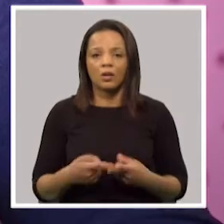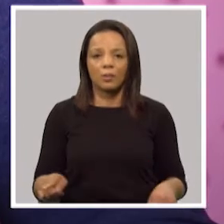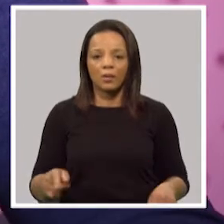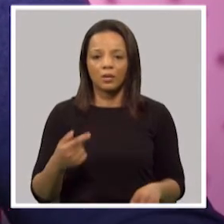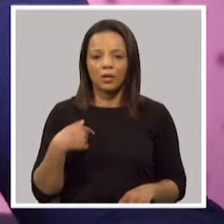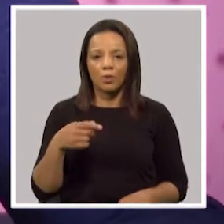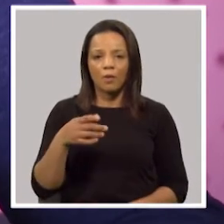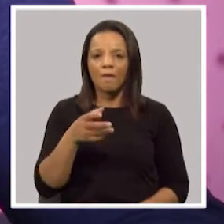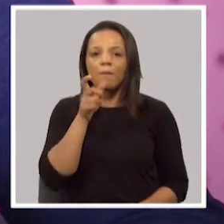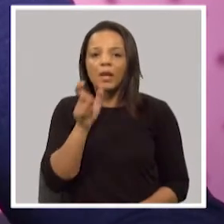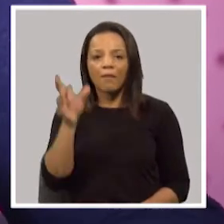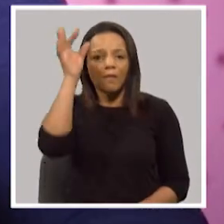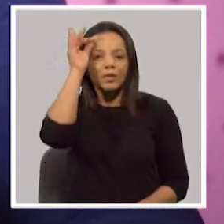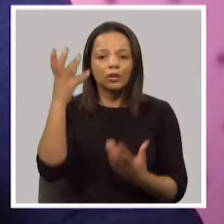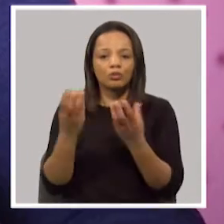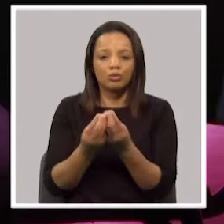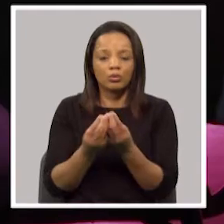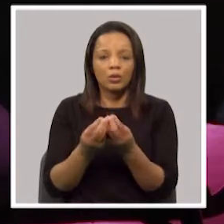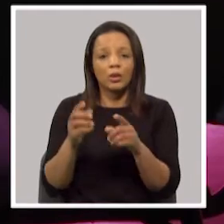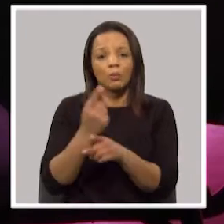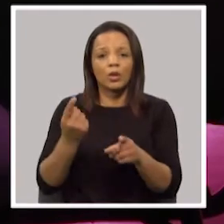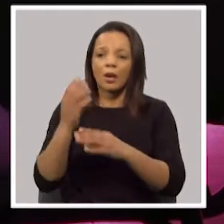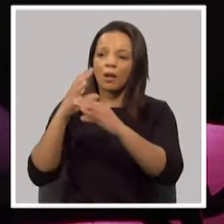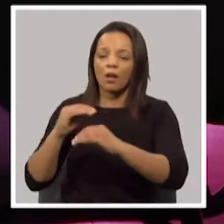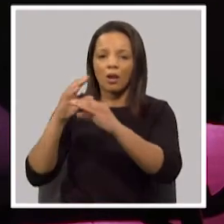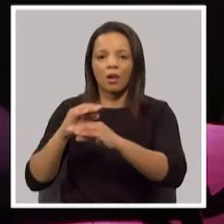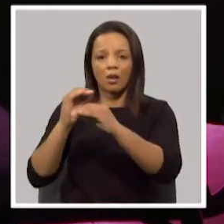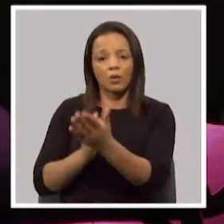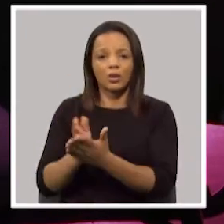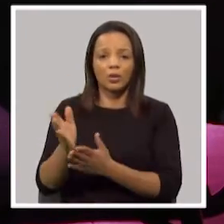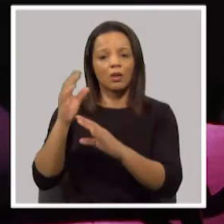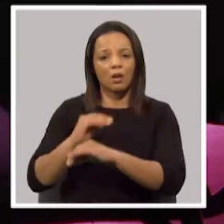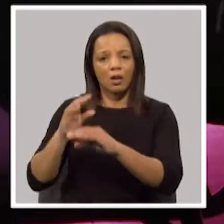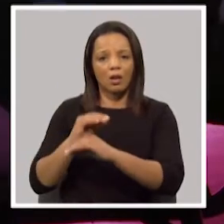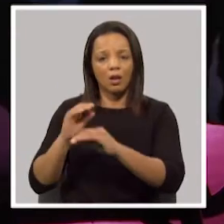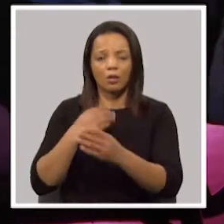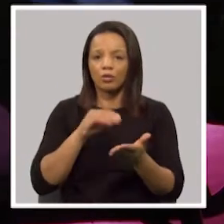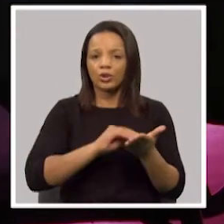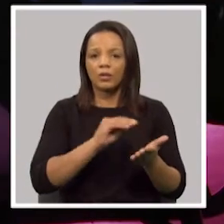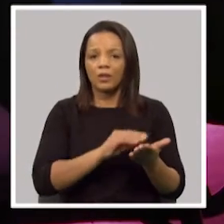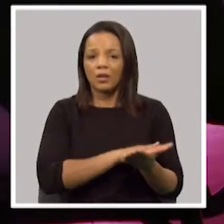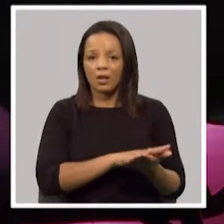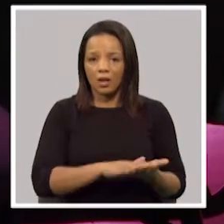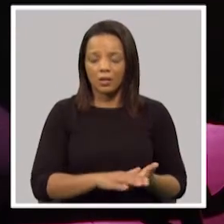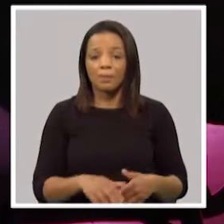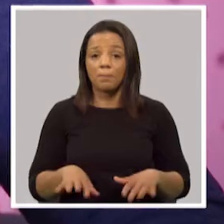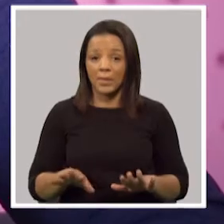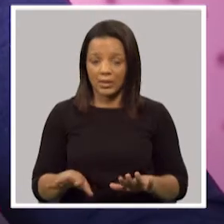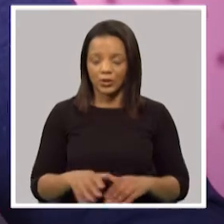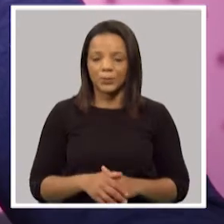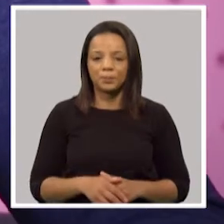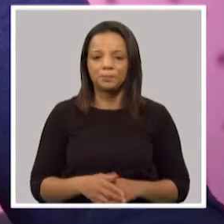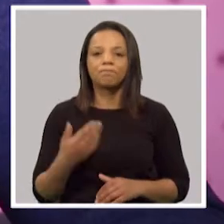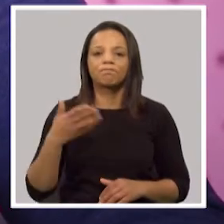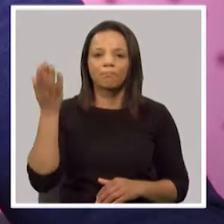repente, eu não fico sem palavras aqui contigo. Isto é uma conversa, vou sempre continuar a conversar e não tenho nada escrito. Sim. Mas